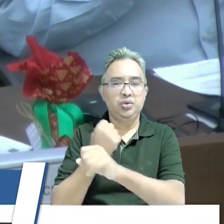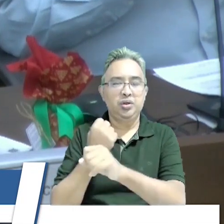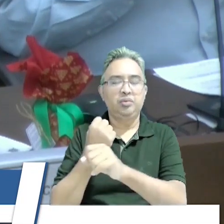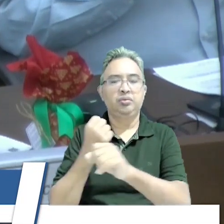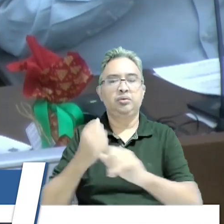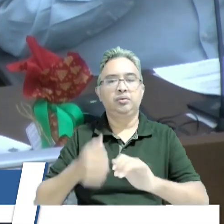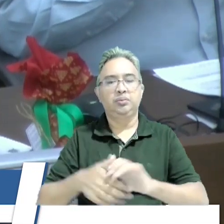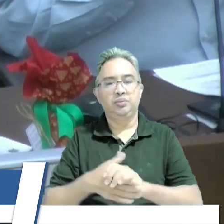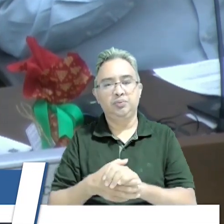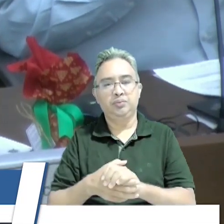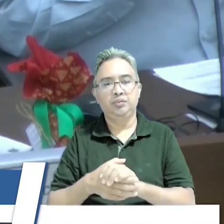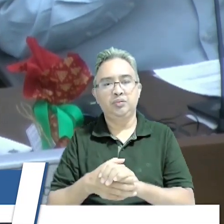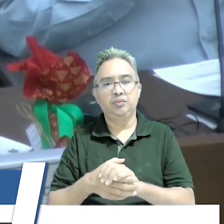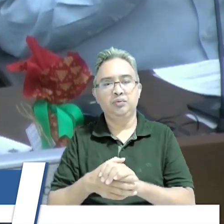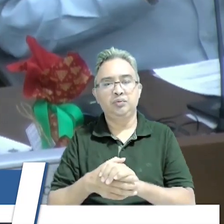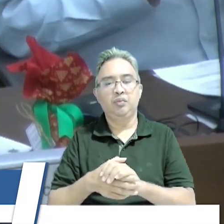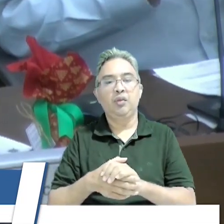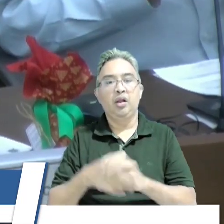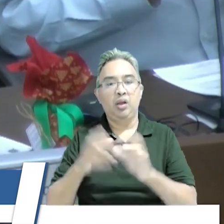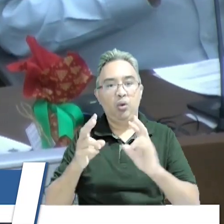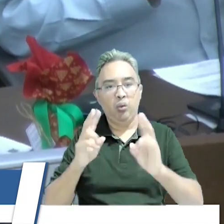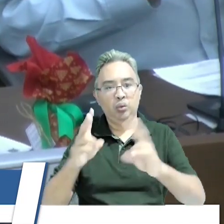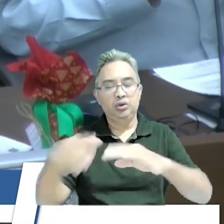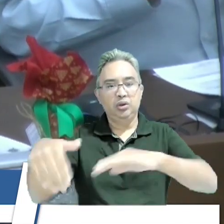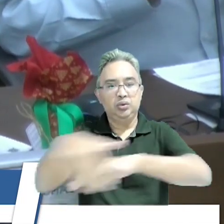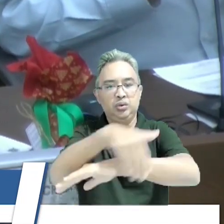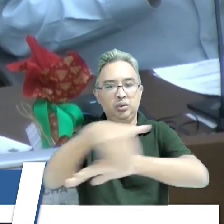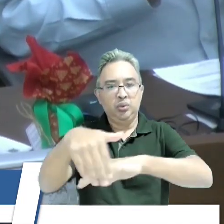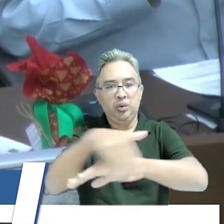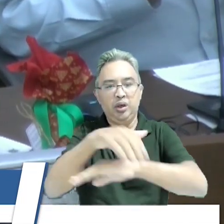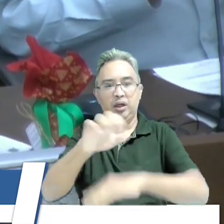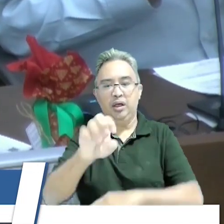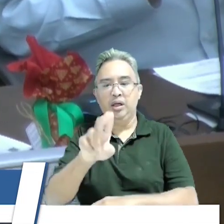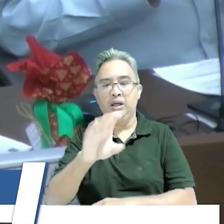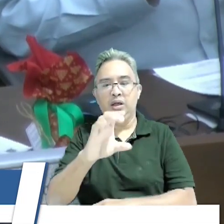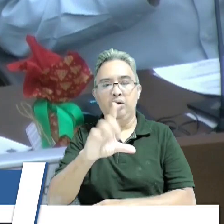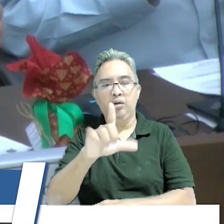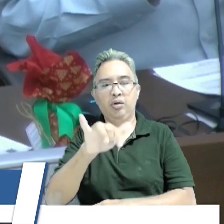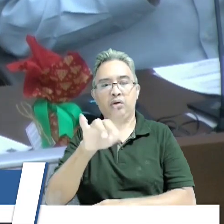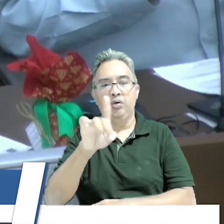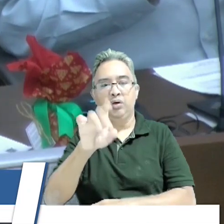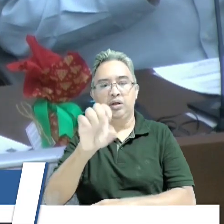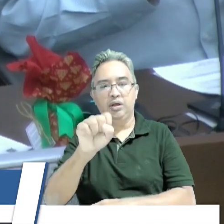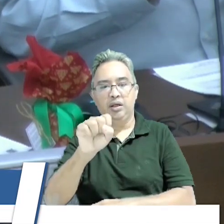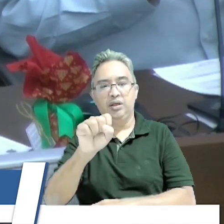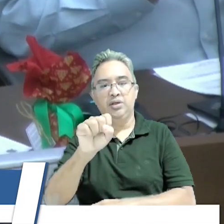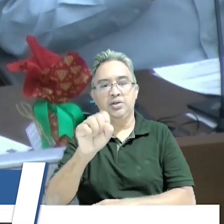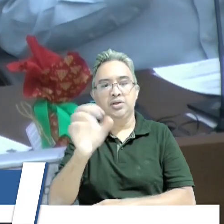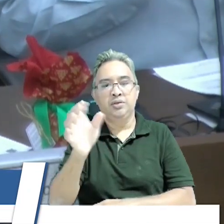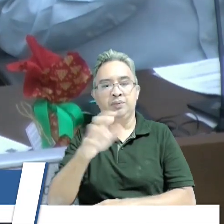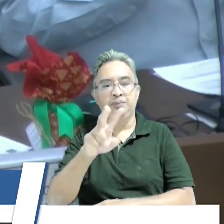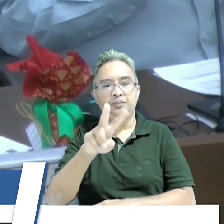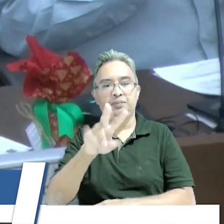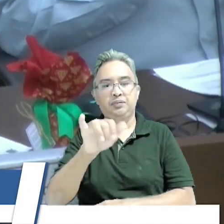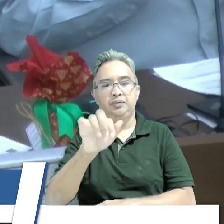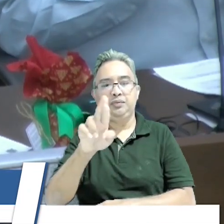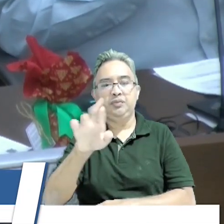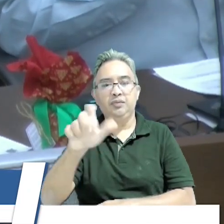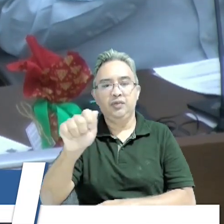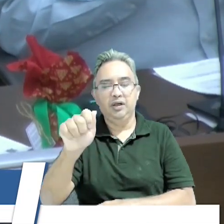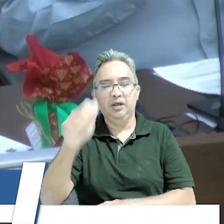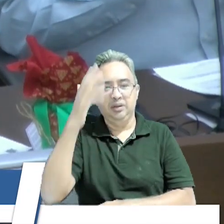da continuação da avenida Euclides Coelho Vieira, que é aquela avenida escura do lado